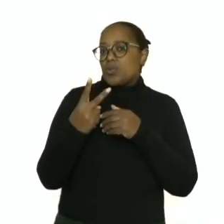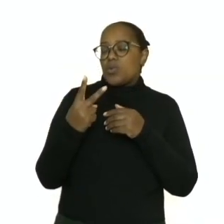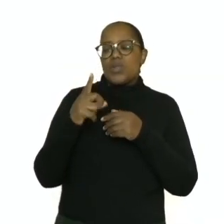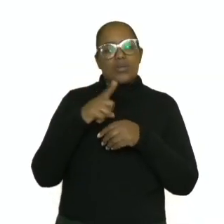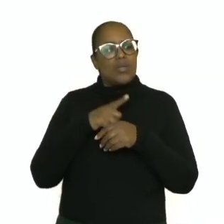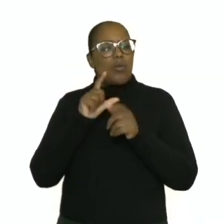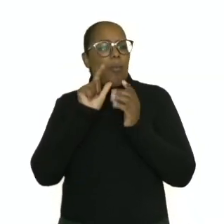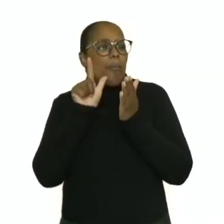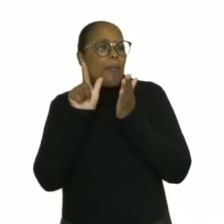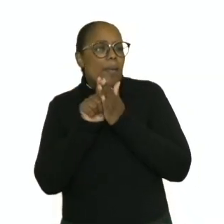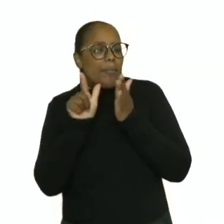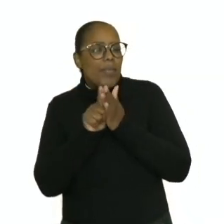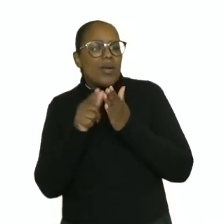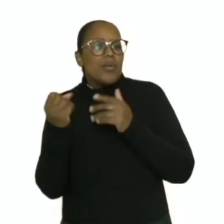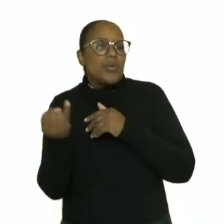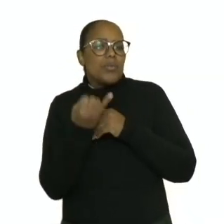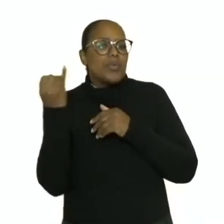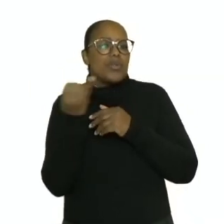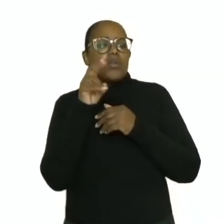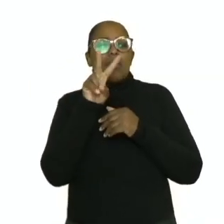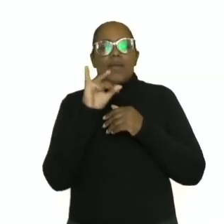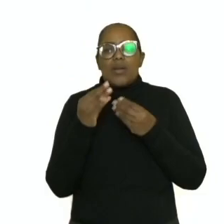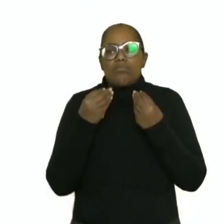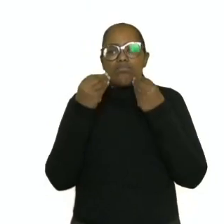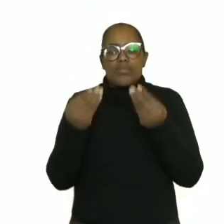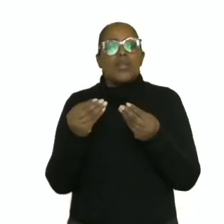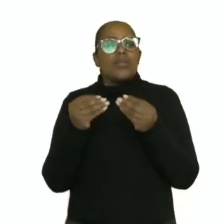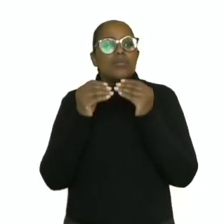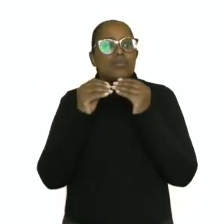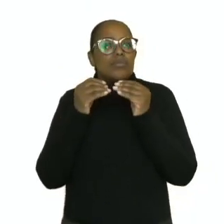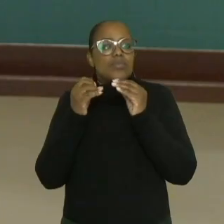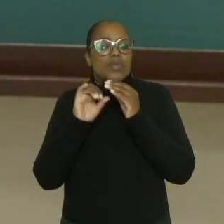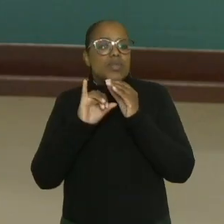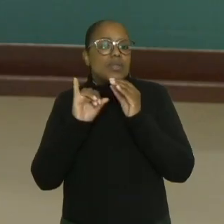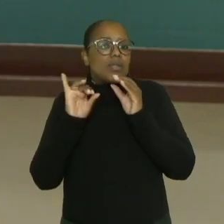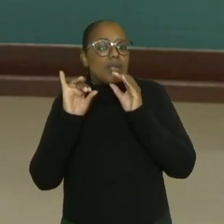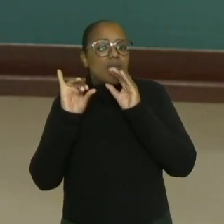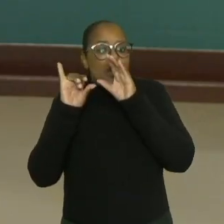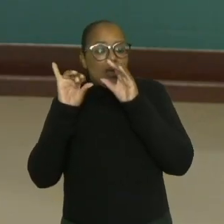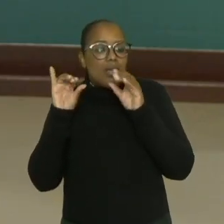importante. Por quê? Porque vão fornecer informações que fomentam o debate